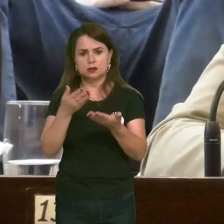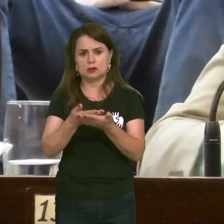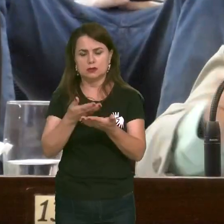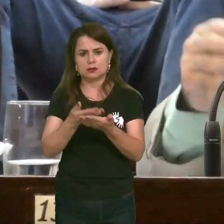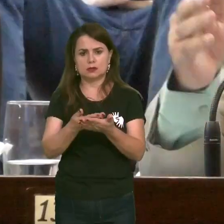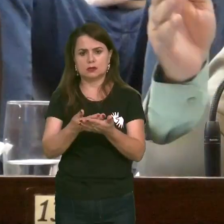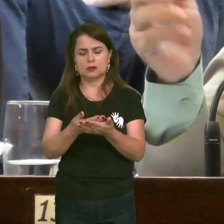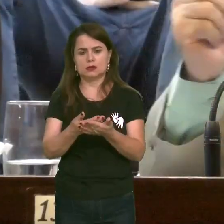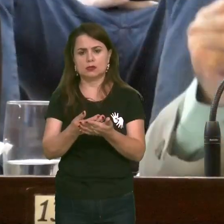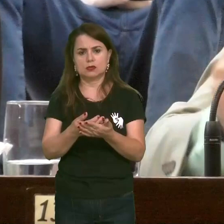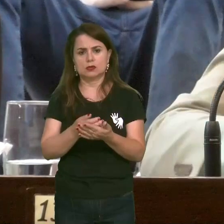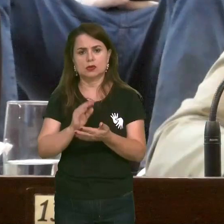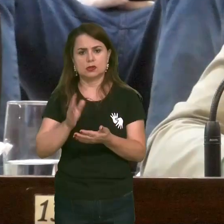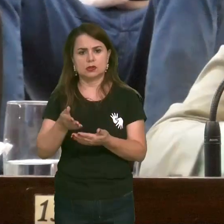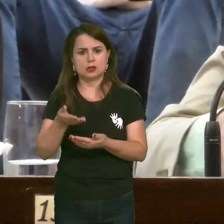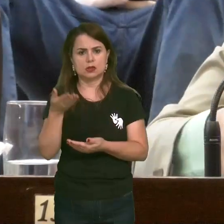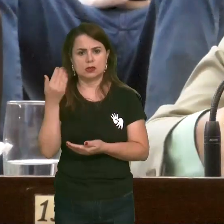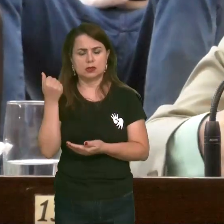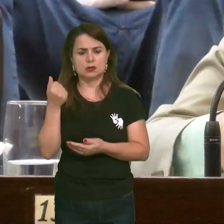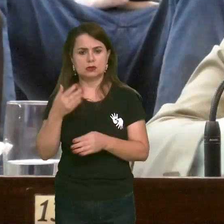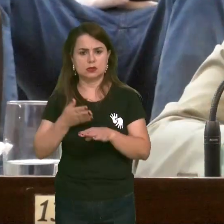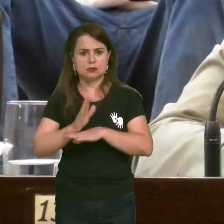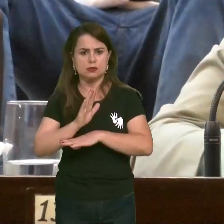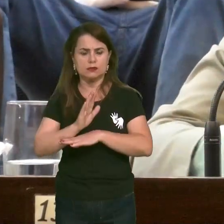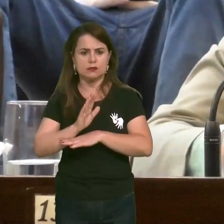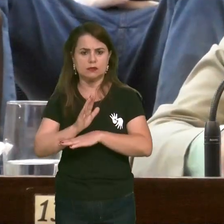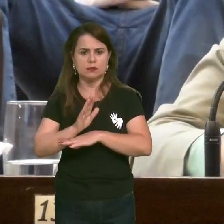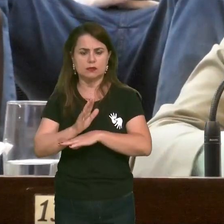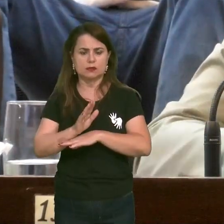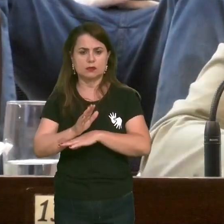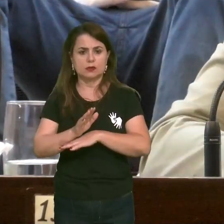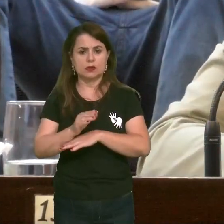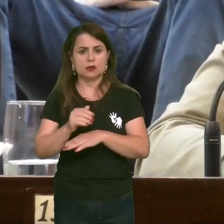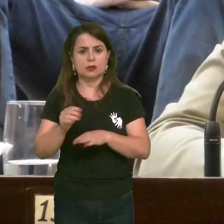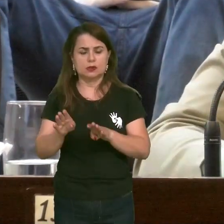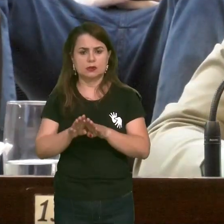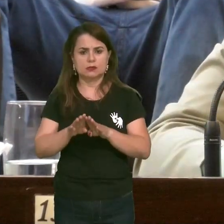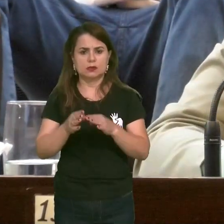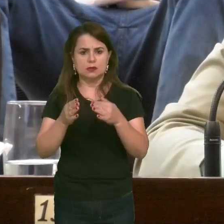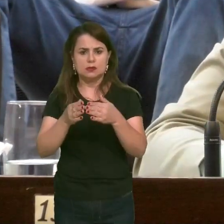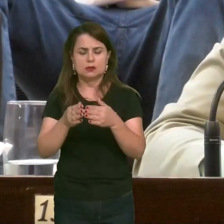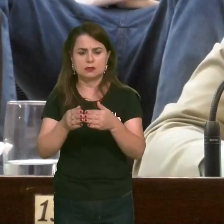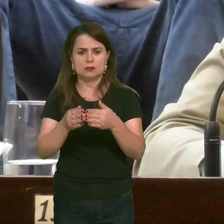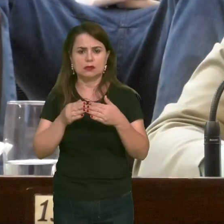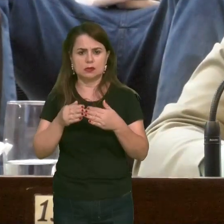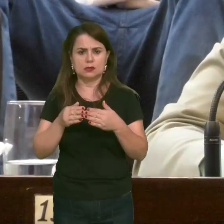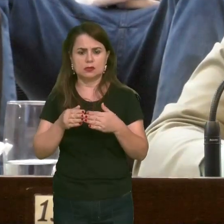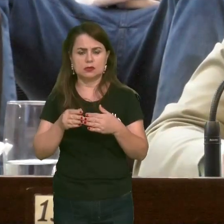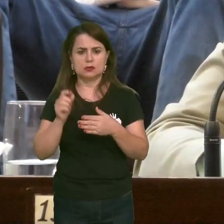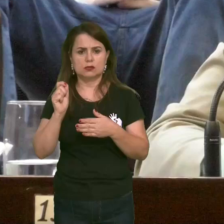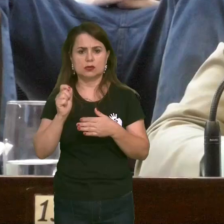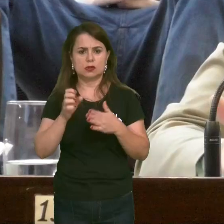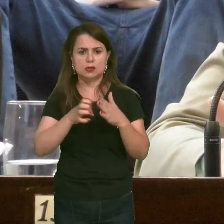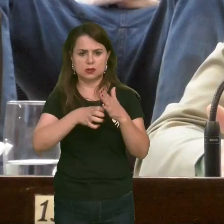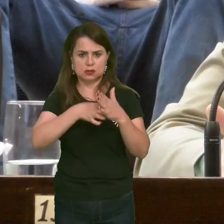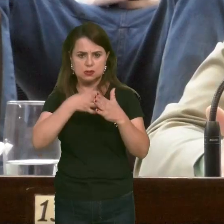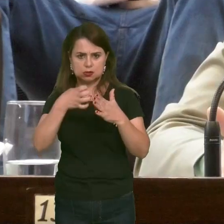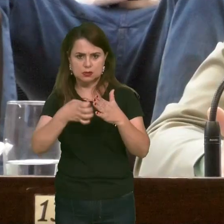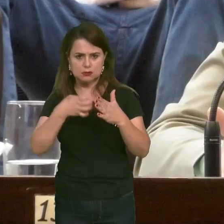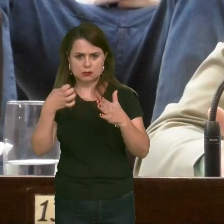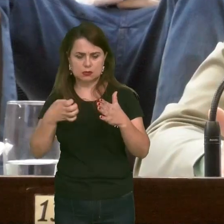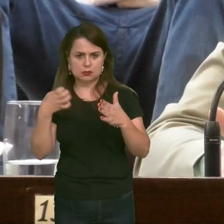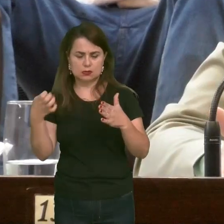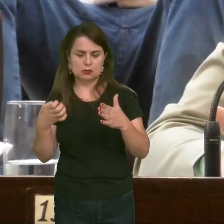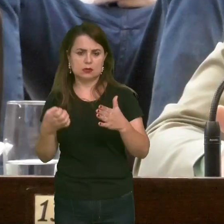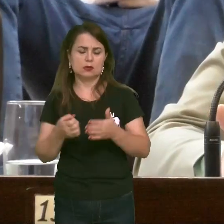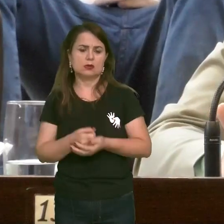operadora Daniele já aprovado pelo plenário também o senhor presidente que consulta quarentena para que as emendas já que todos os